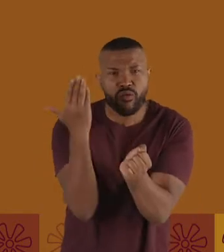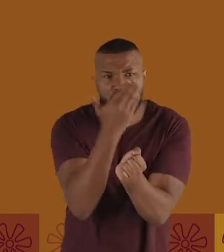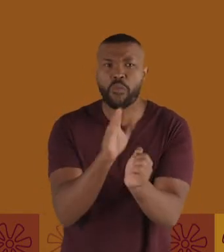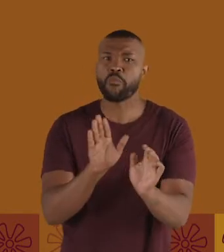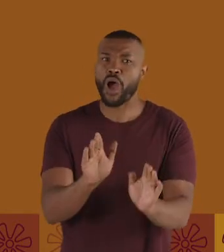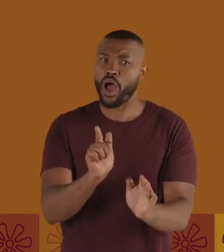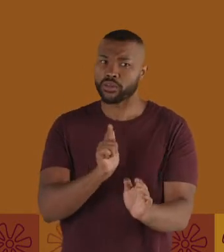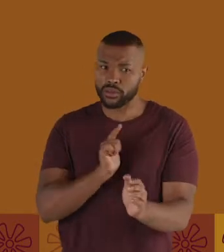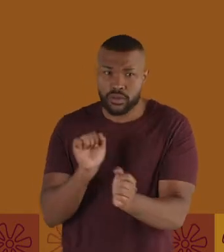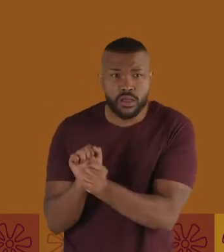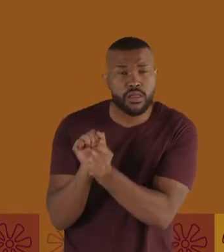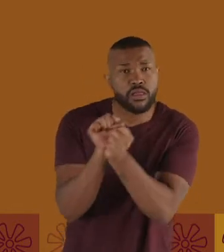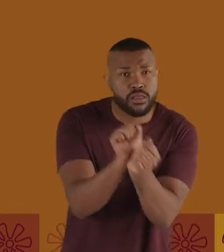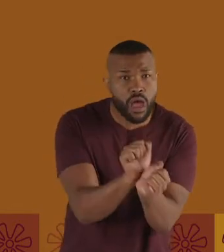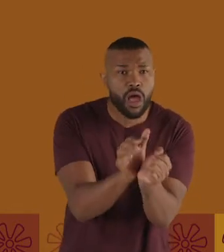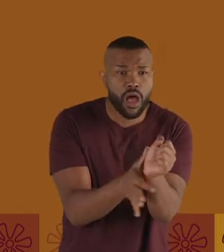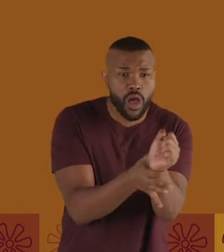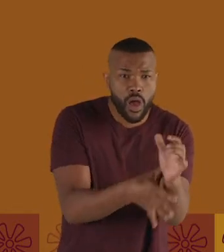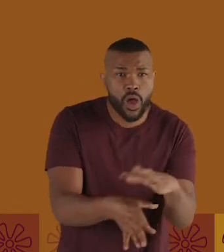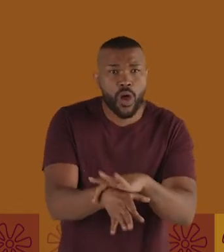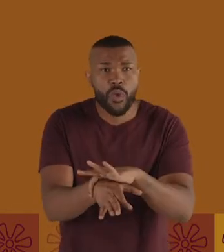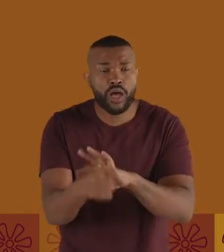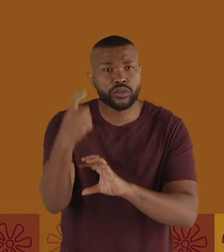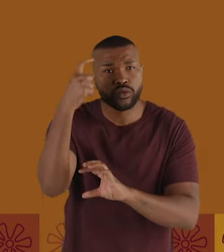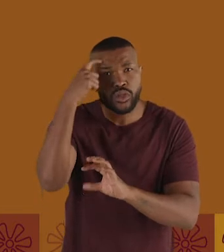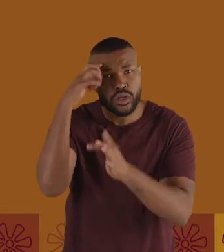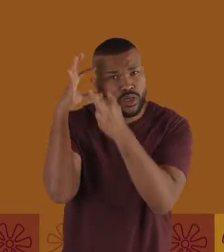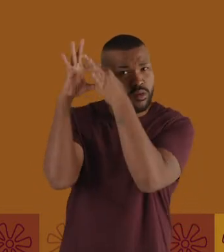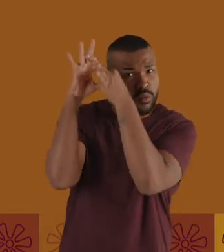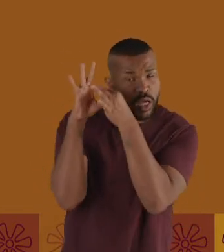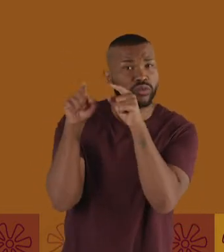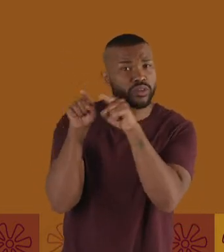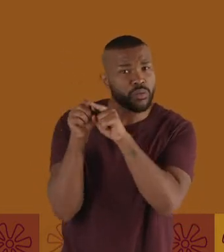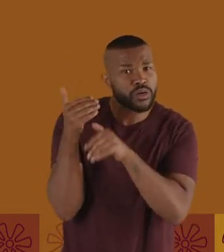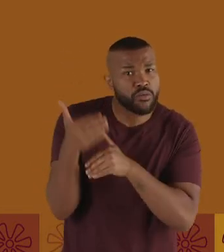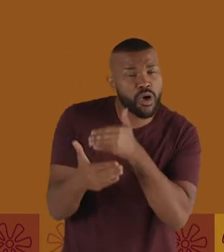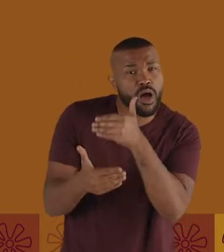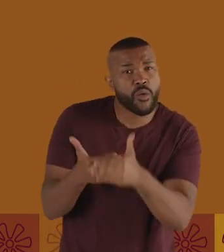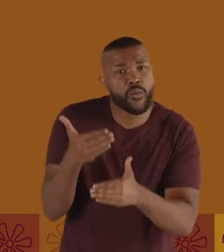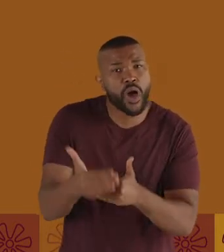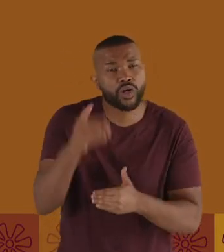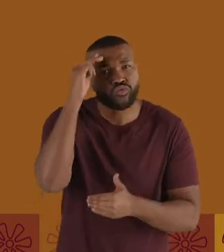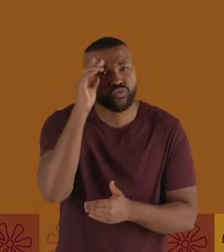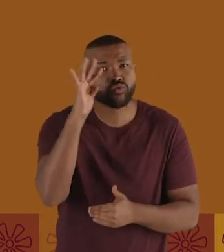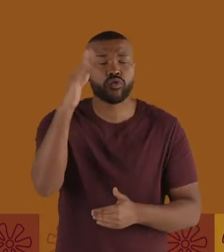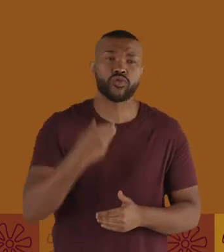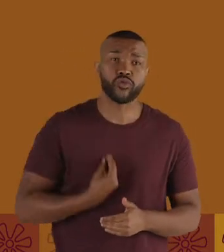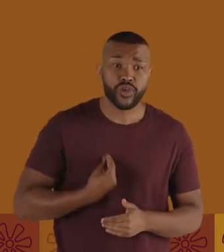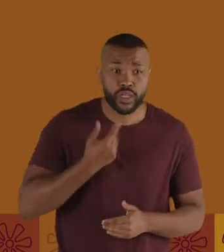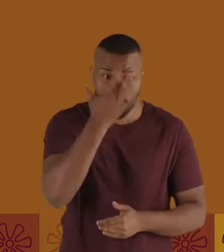invisíveis, mas existentes nos braços, no pensamento, nos passos, nos sonhos, na